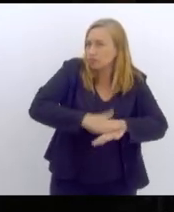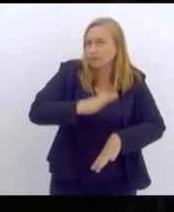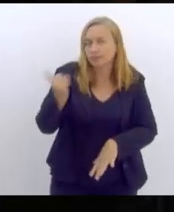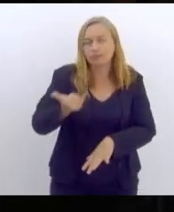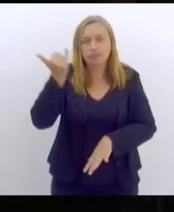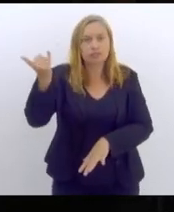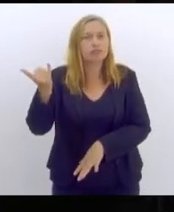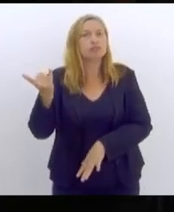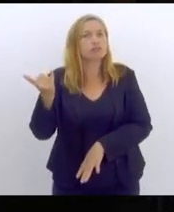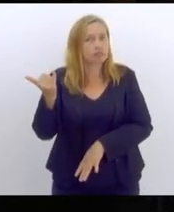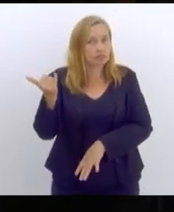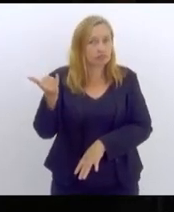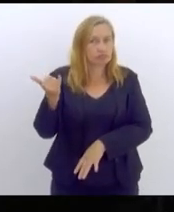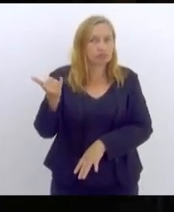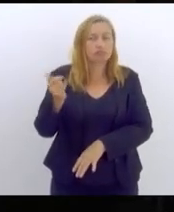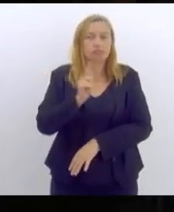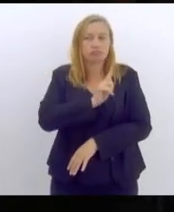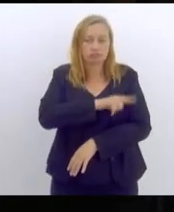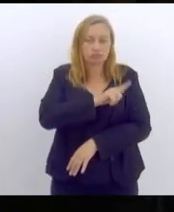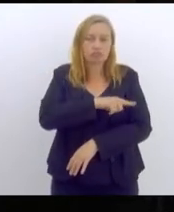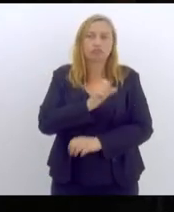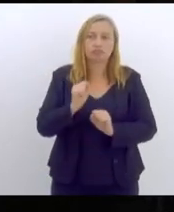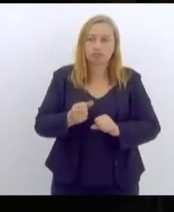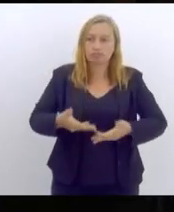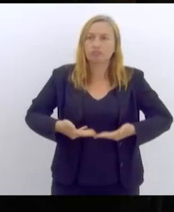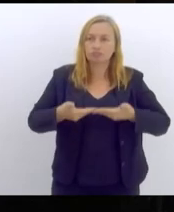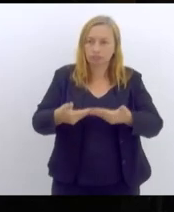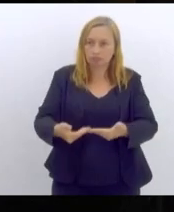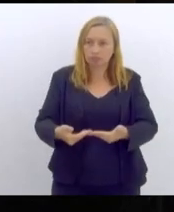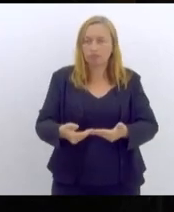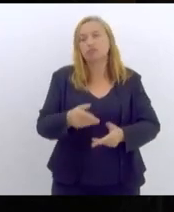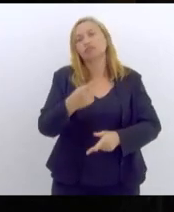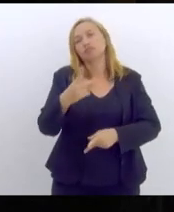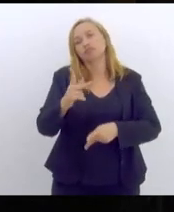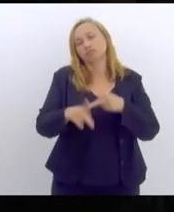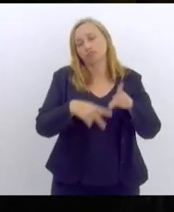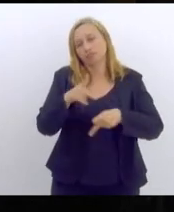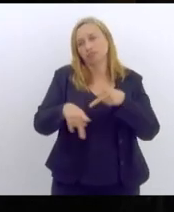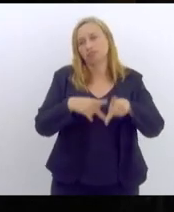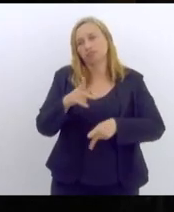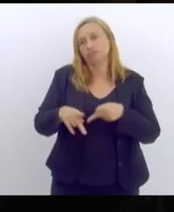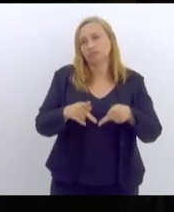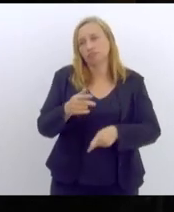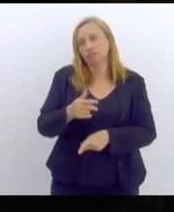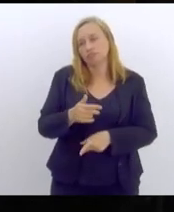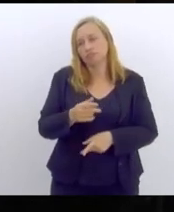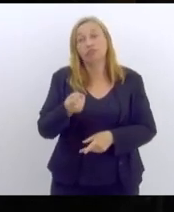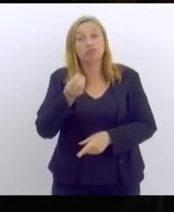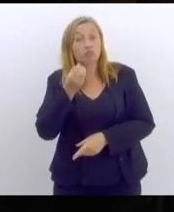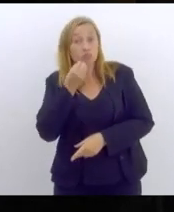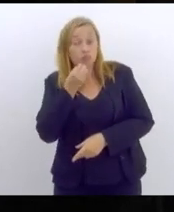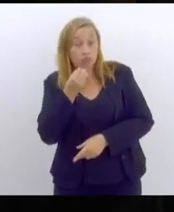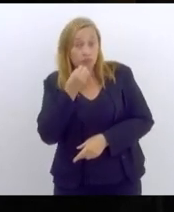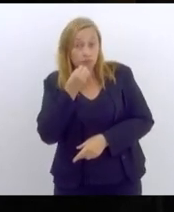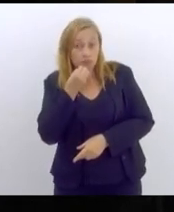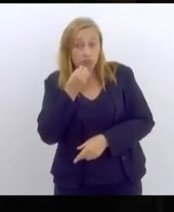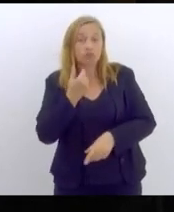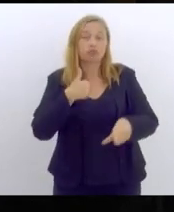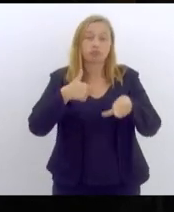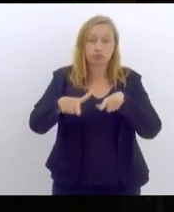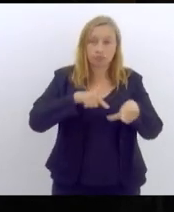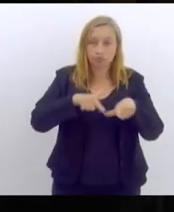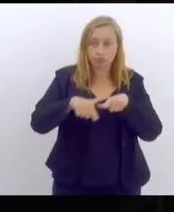importante e relevante que um gestor possa entregar para a sua população, que não seja oportunidade de emprego